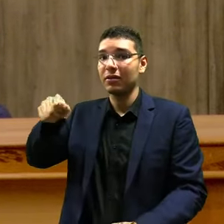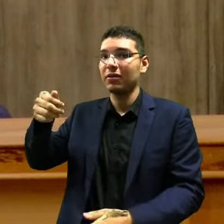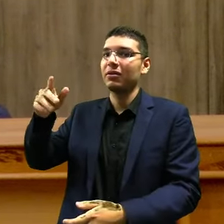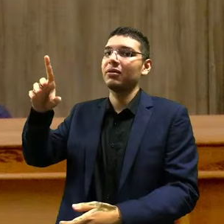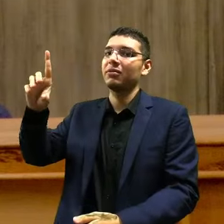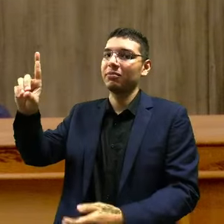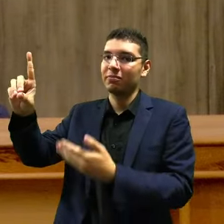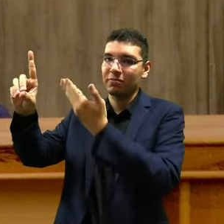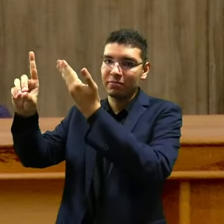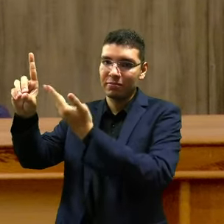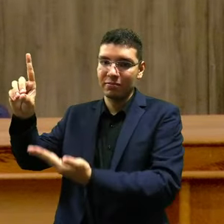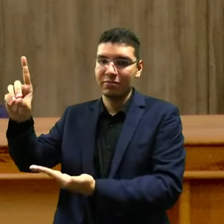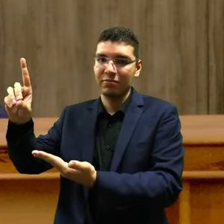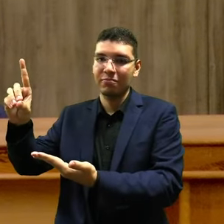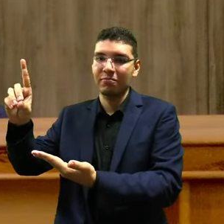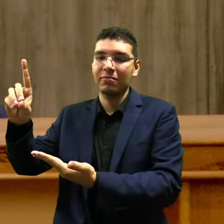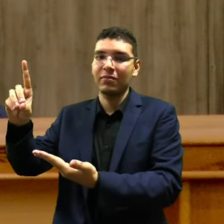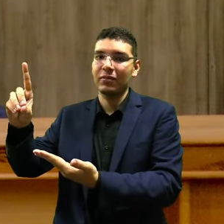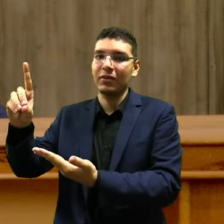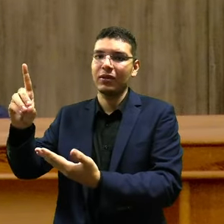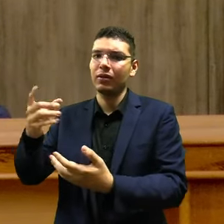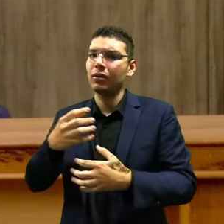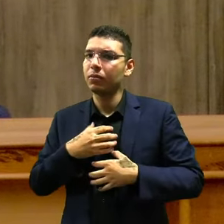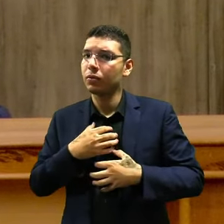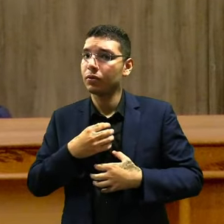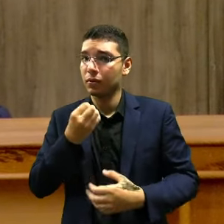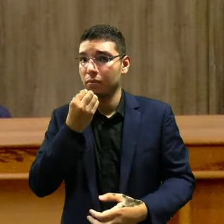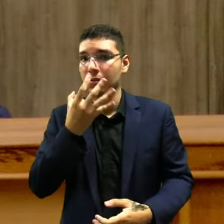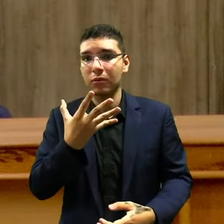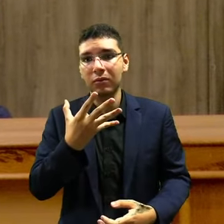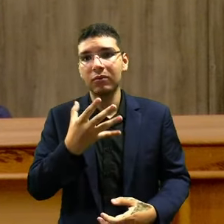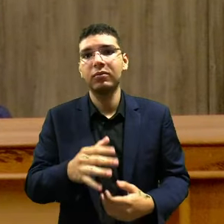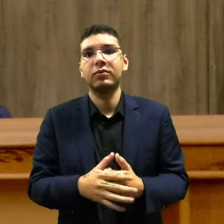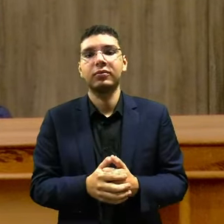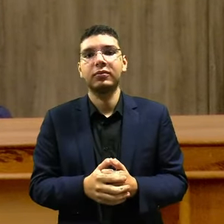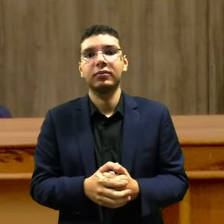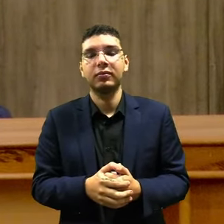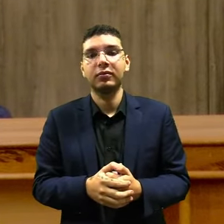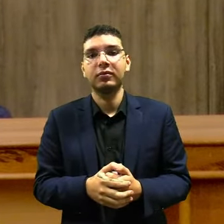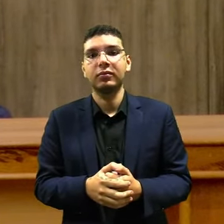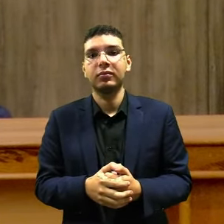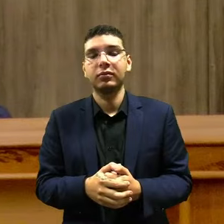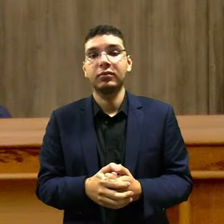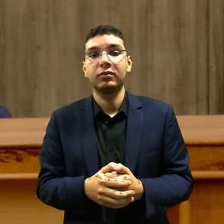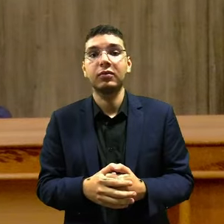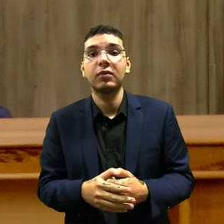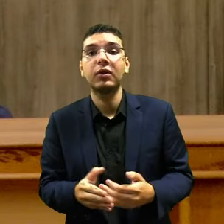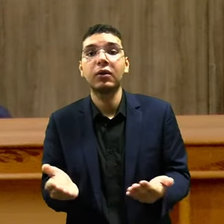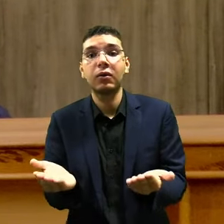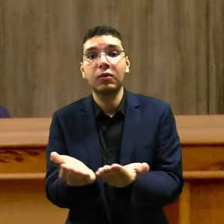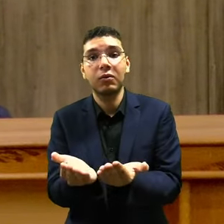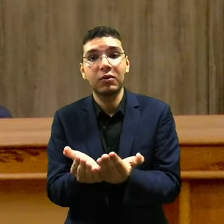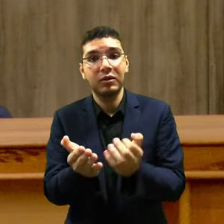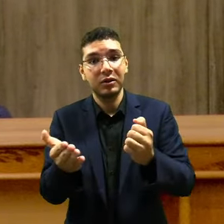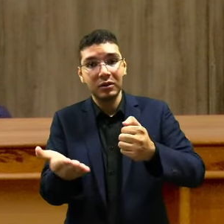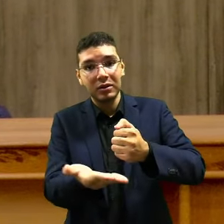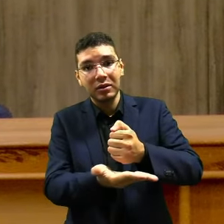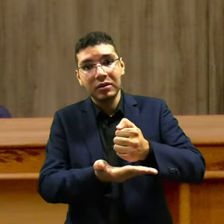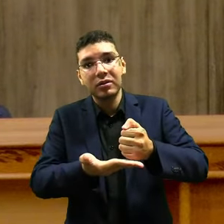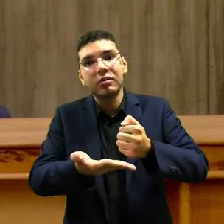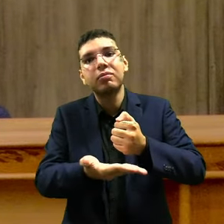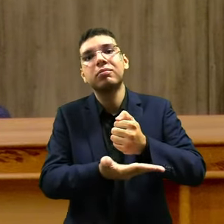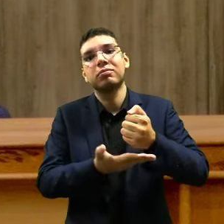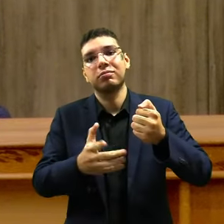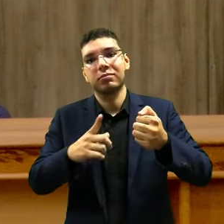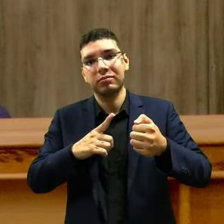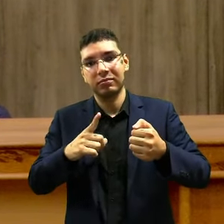emoção gostosa e aqui irmão o crente que tem raiz porque ele diz assim olhe para